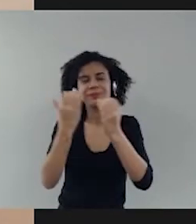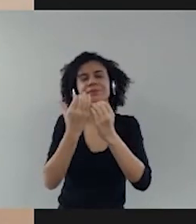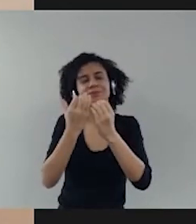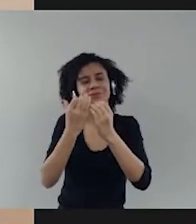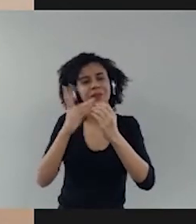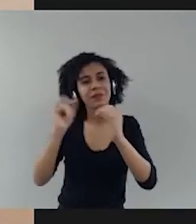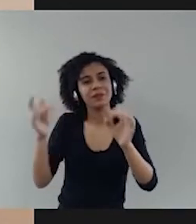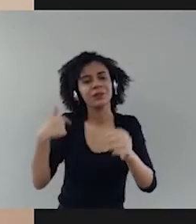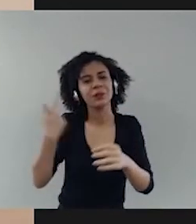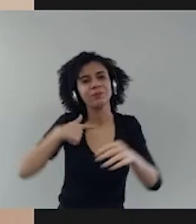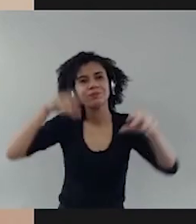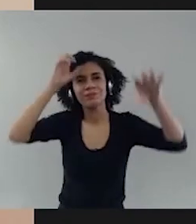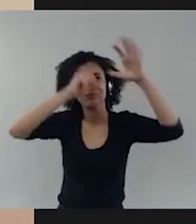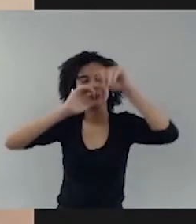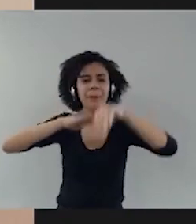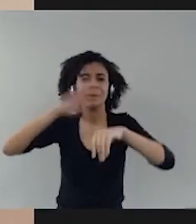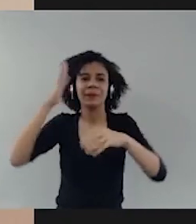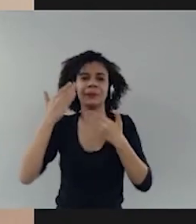a todos nós. Muito obrigada.